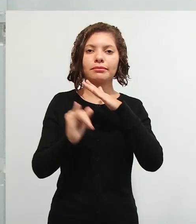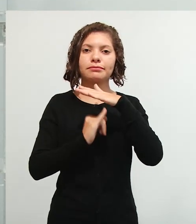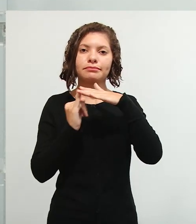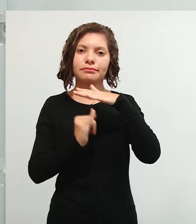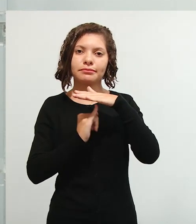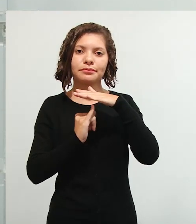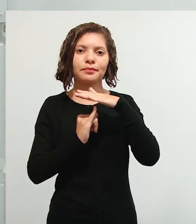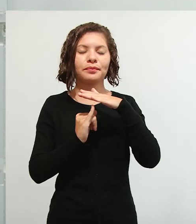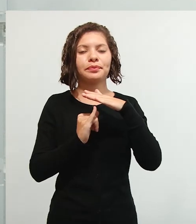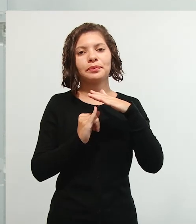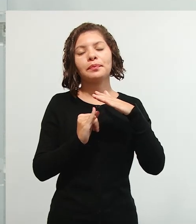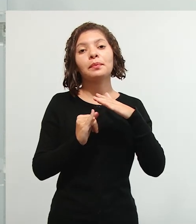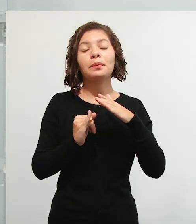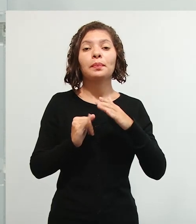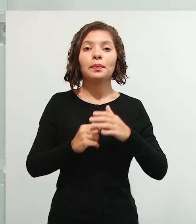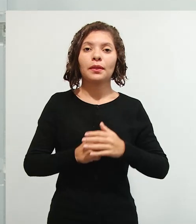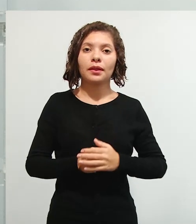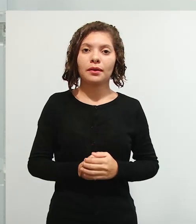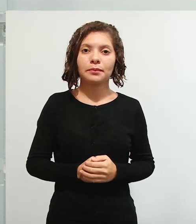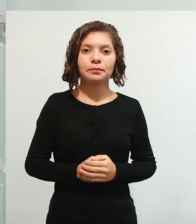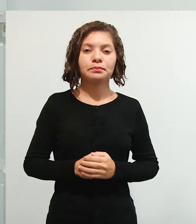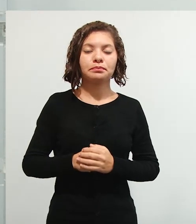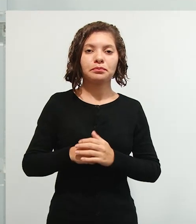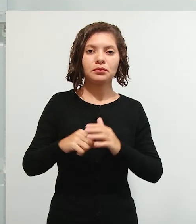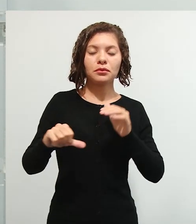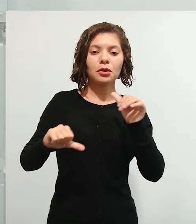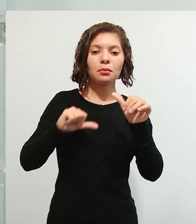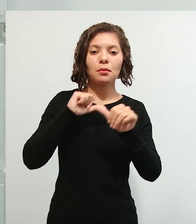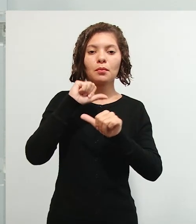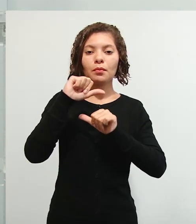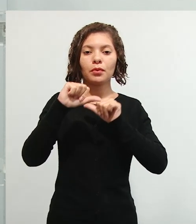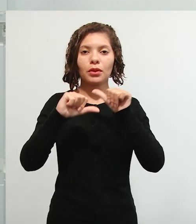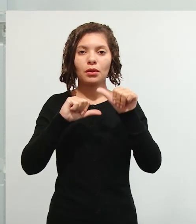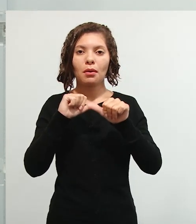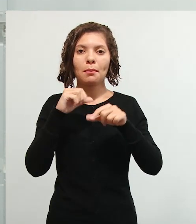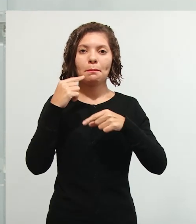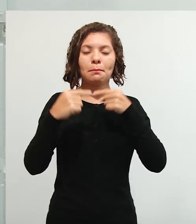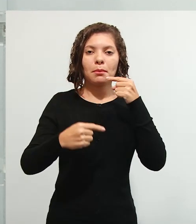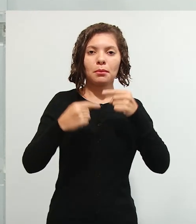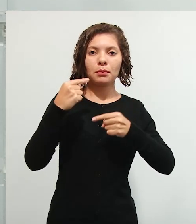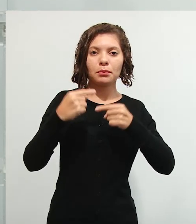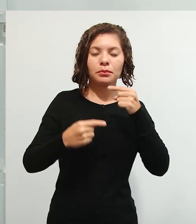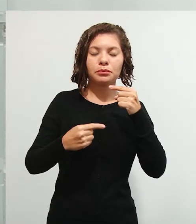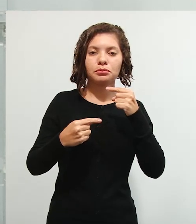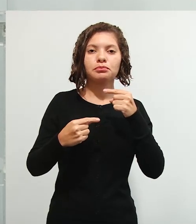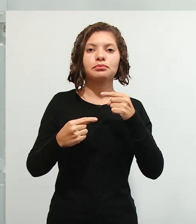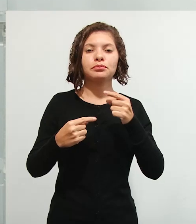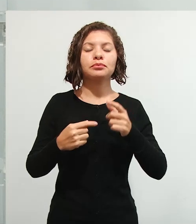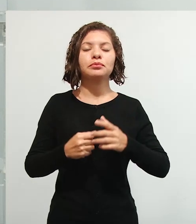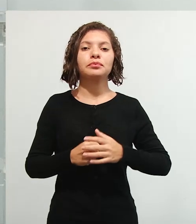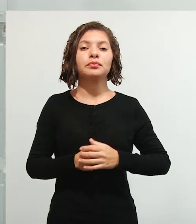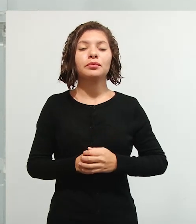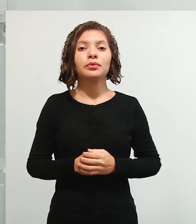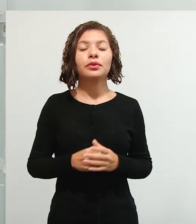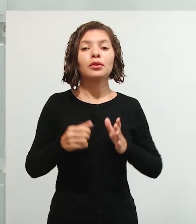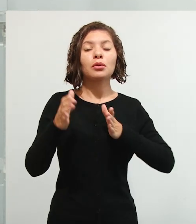Brasileira, né, que inclusive virou partido político e depois teve registro cassado nesse